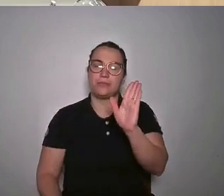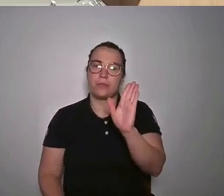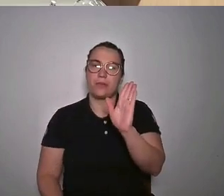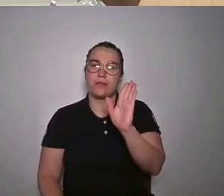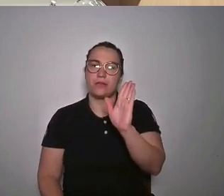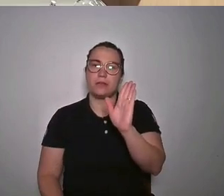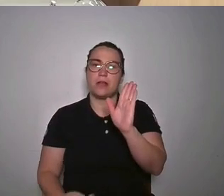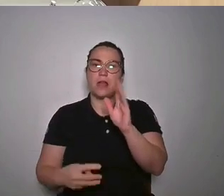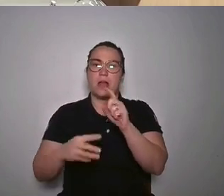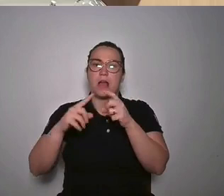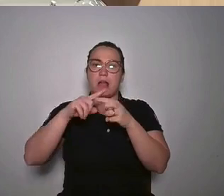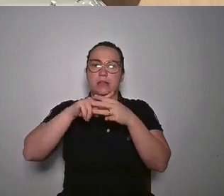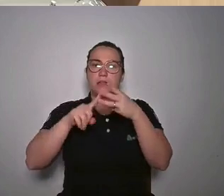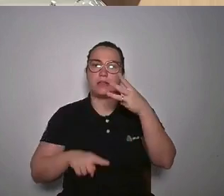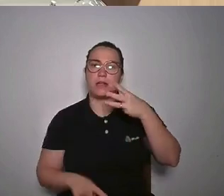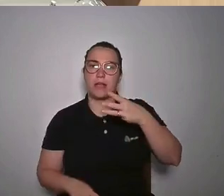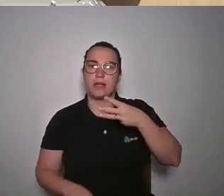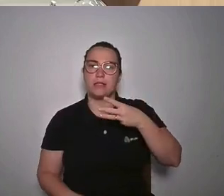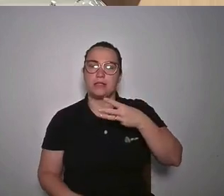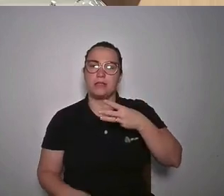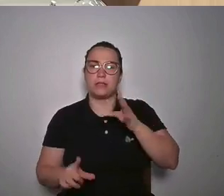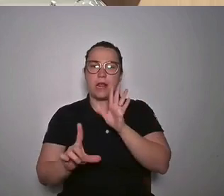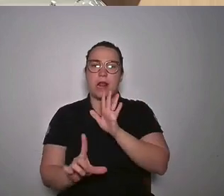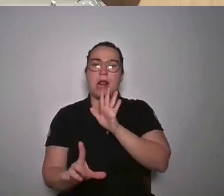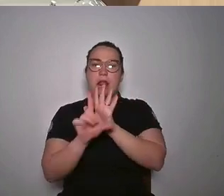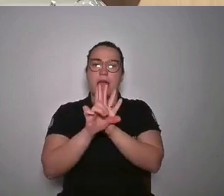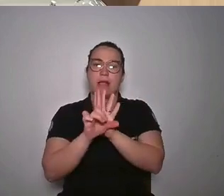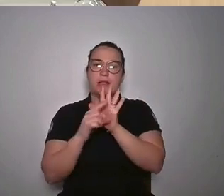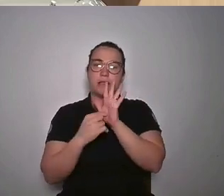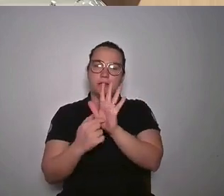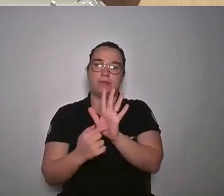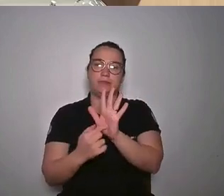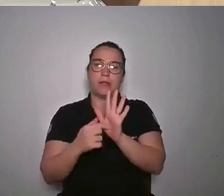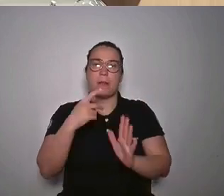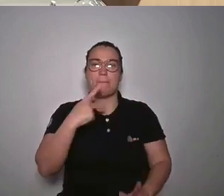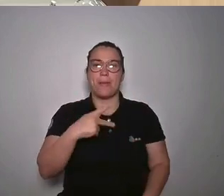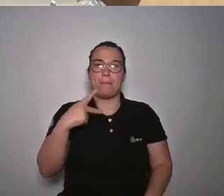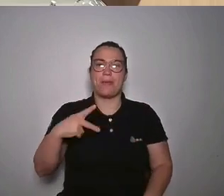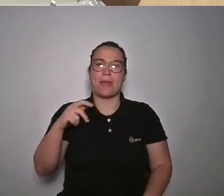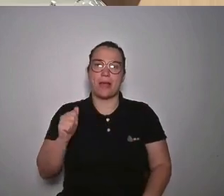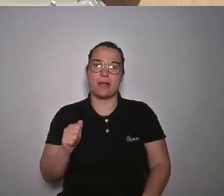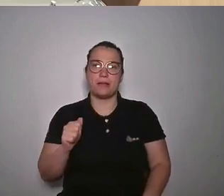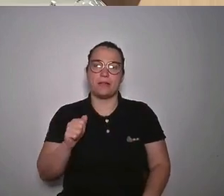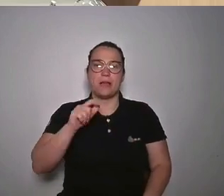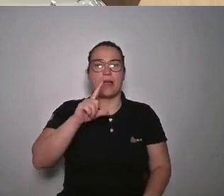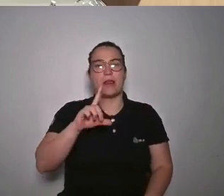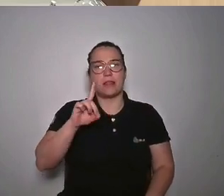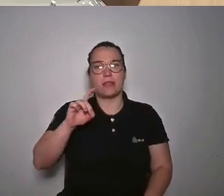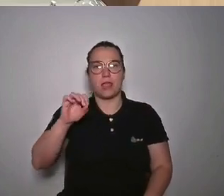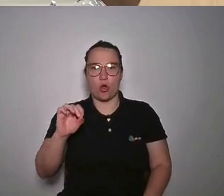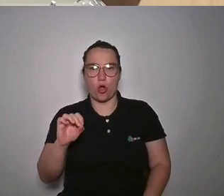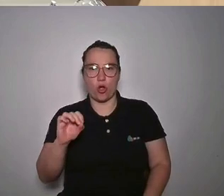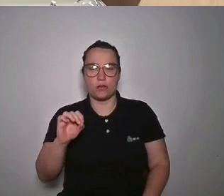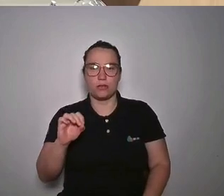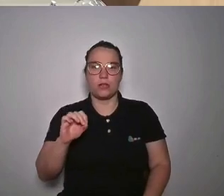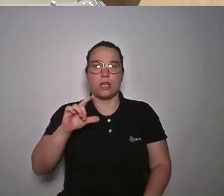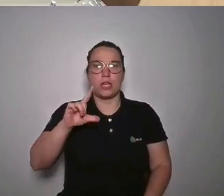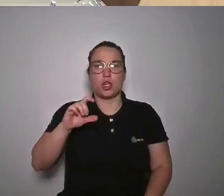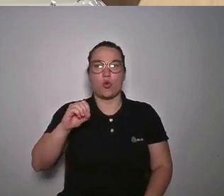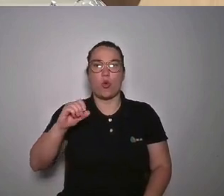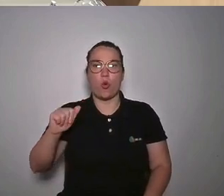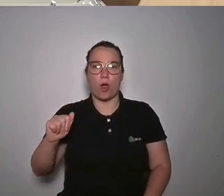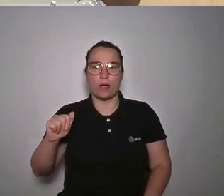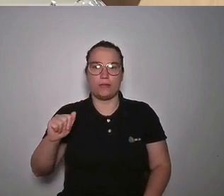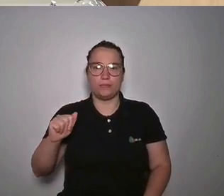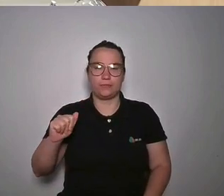as 3 leis que são PPA, LDO e LOA.